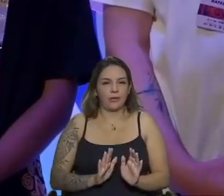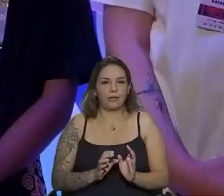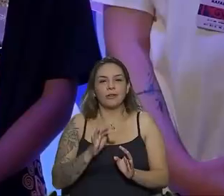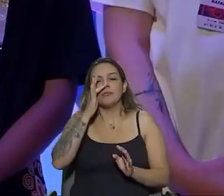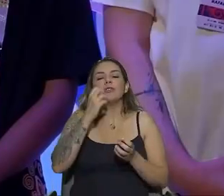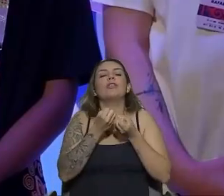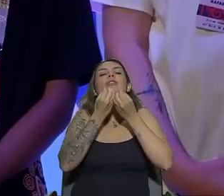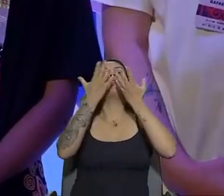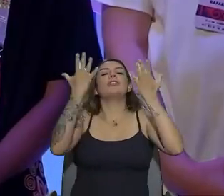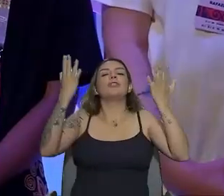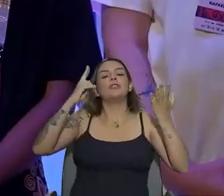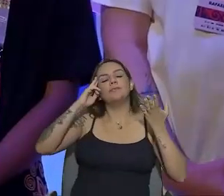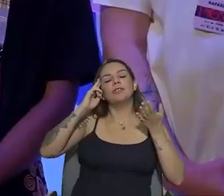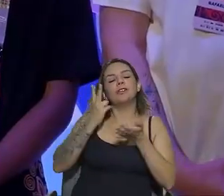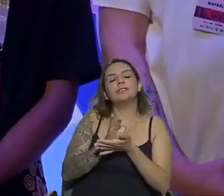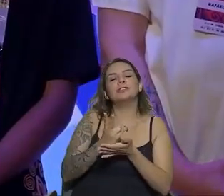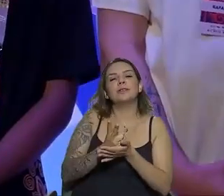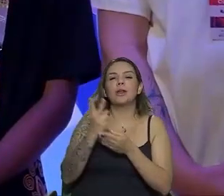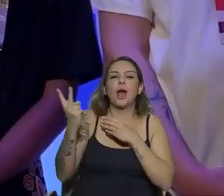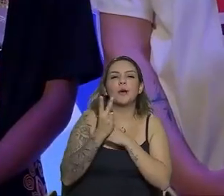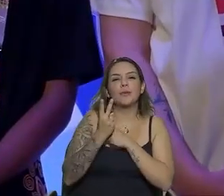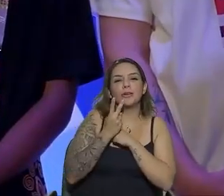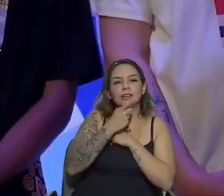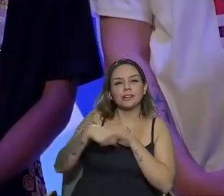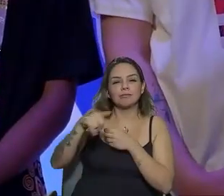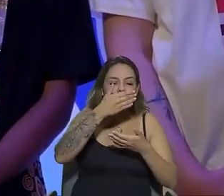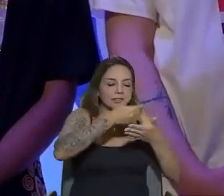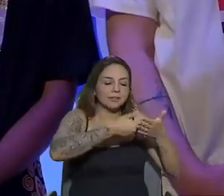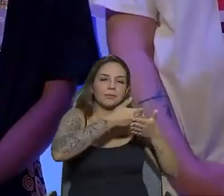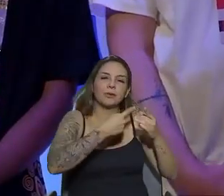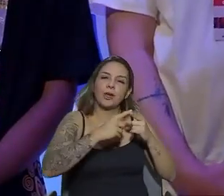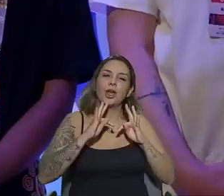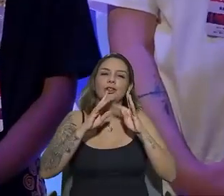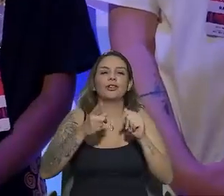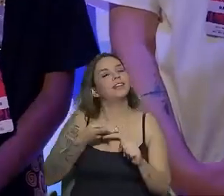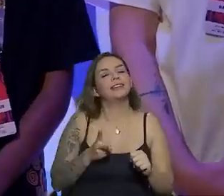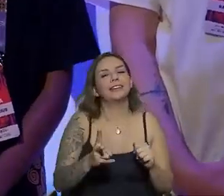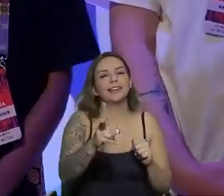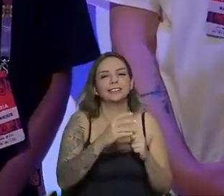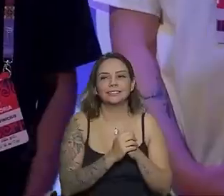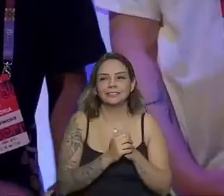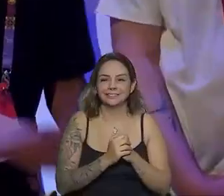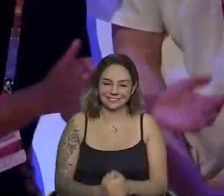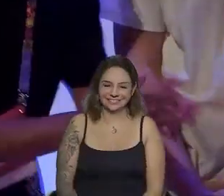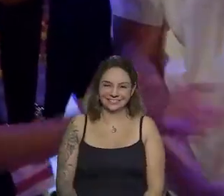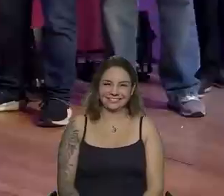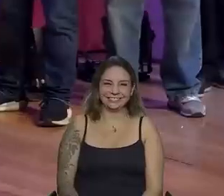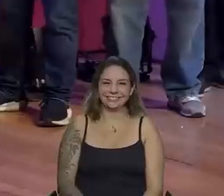e floresce e os sonhos sempre ficarão protegidos nessas páginas por toda a eternidade.